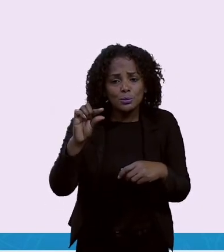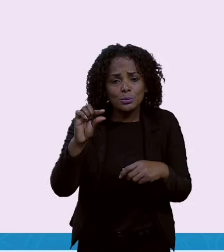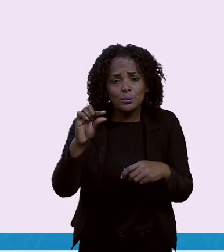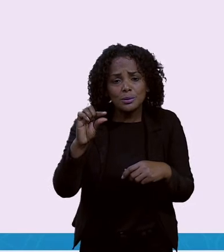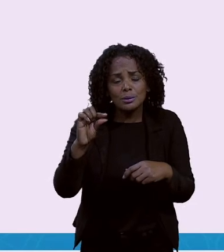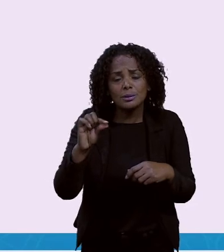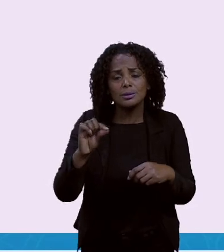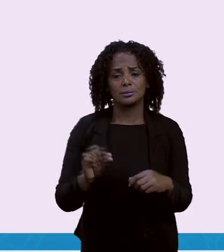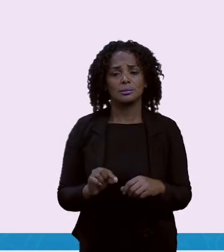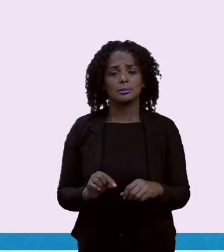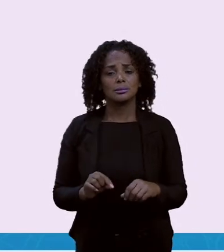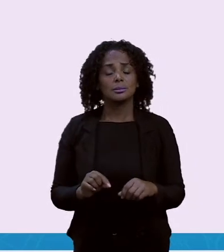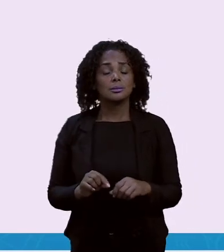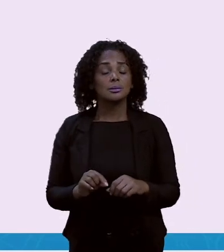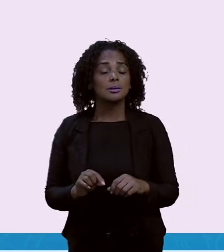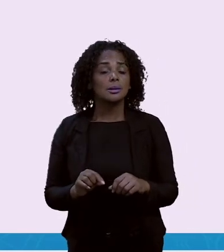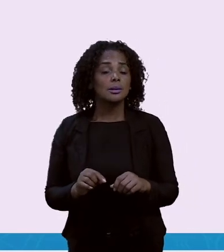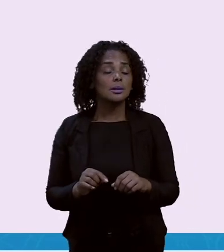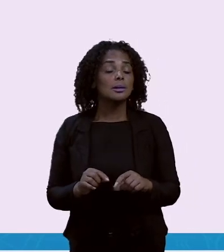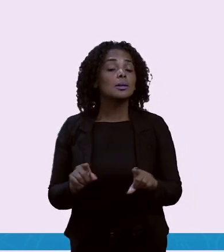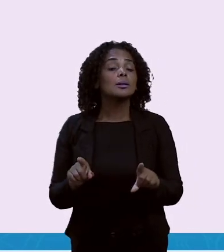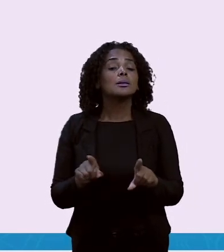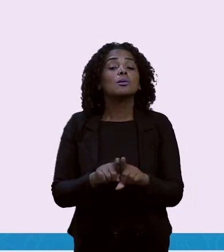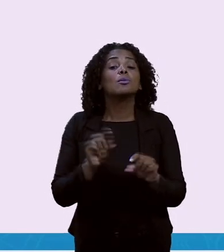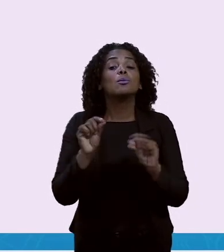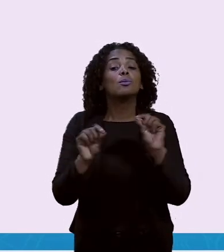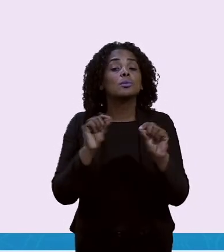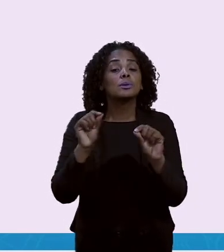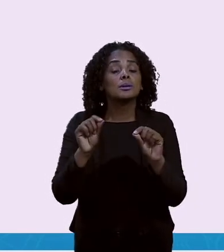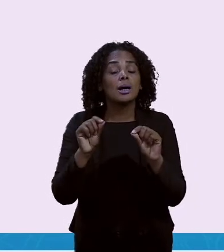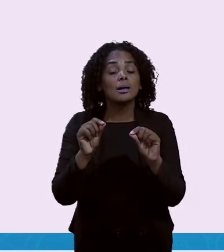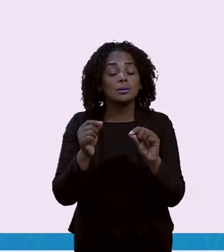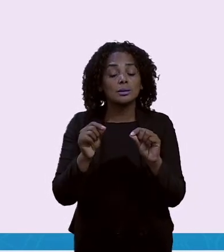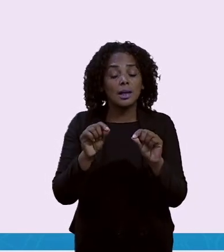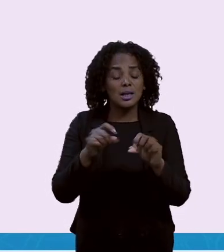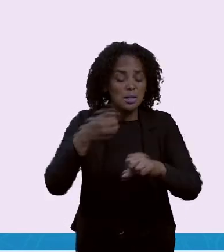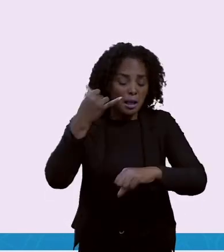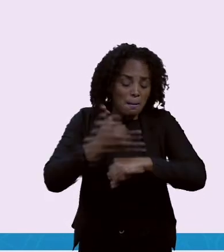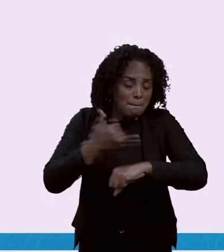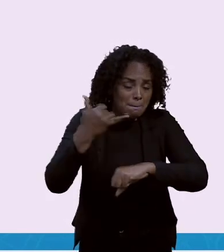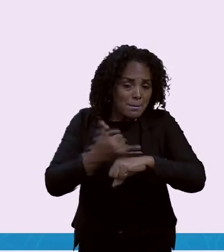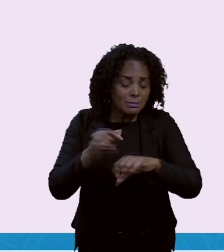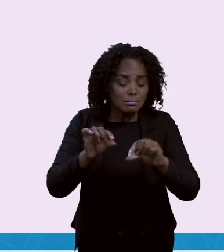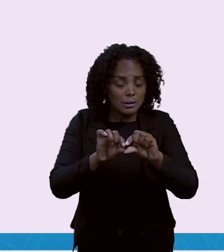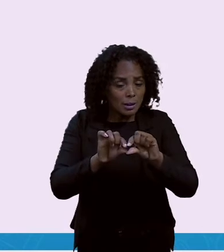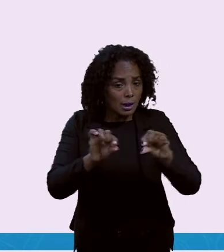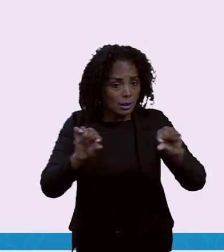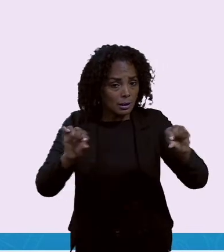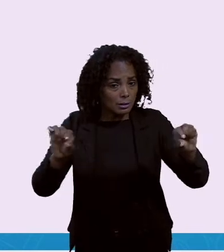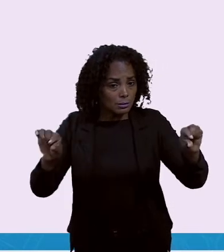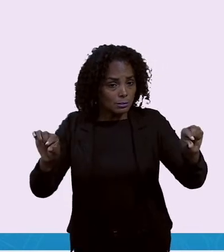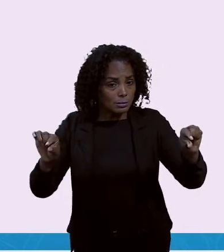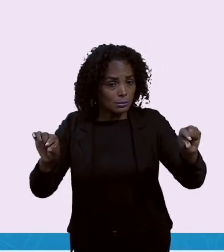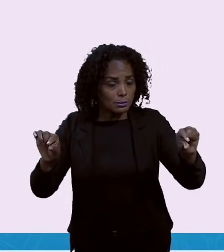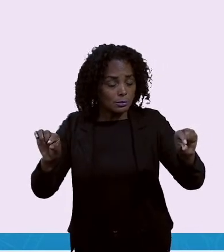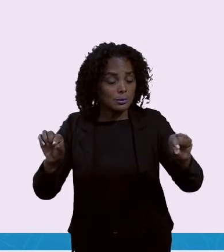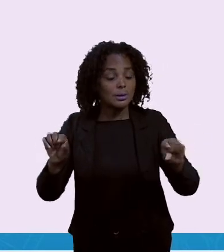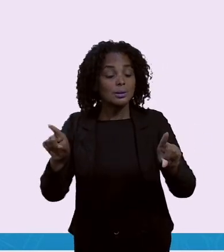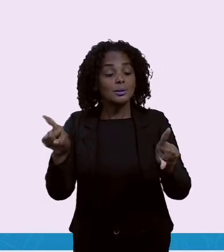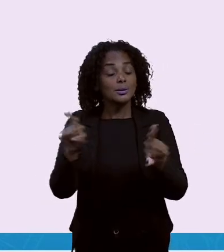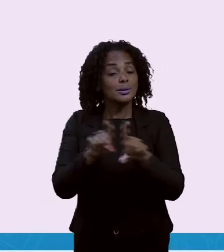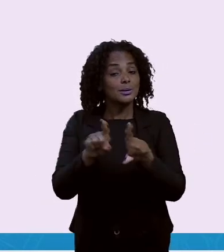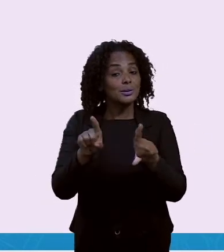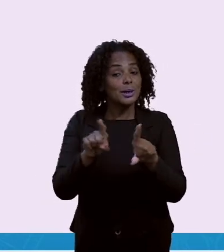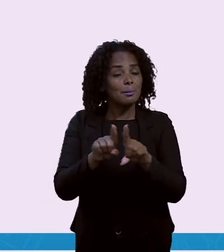maquinário. E aí ele está presente, ligas metálicas utilizadas aí também na fabricação